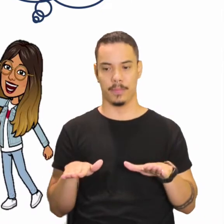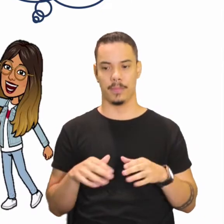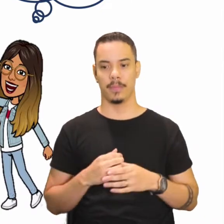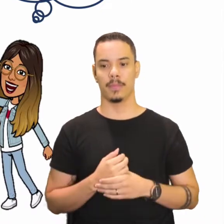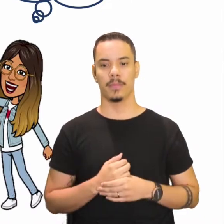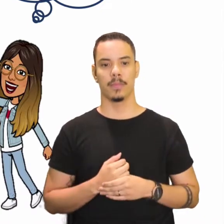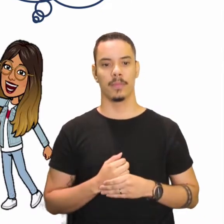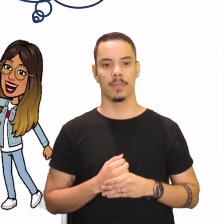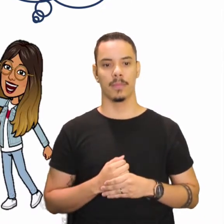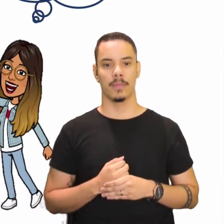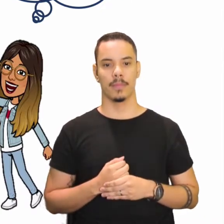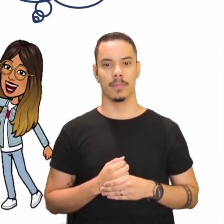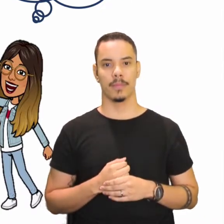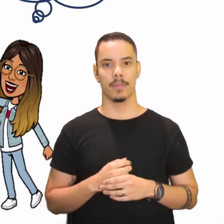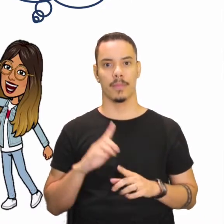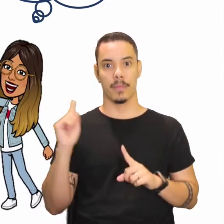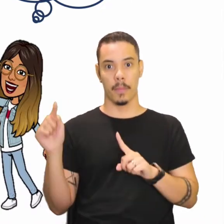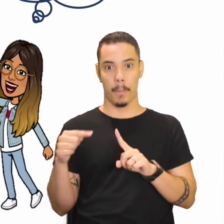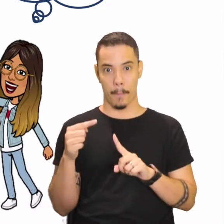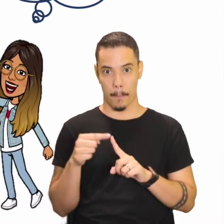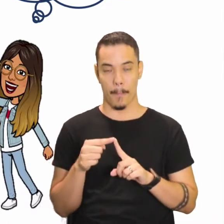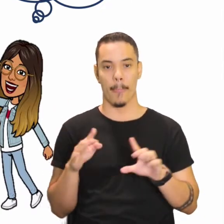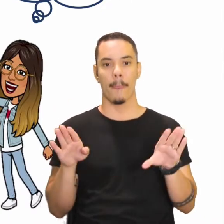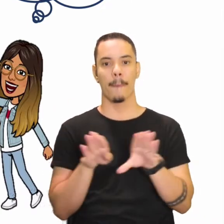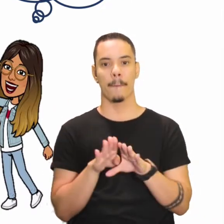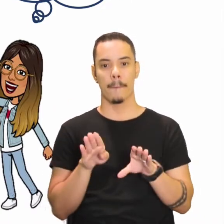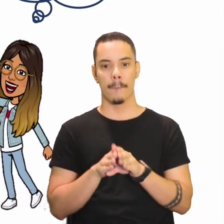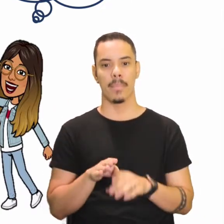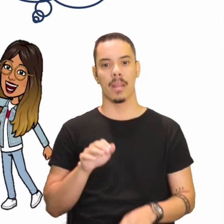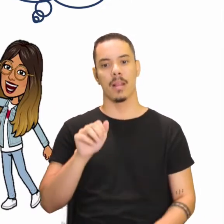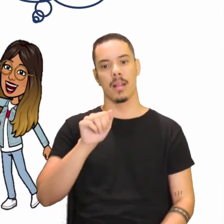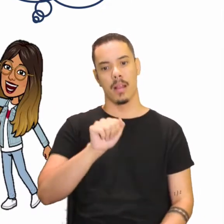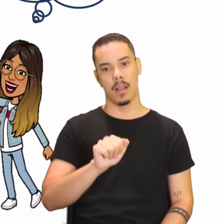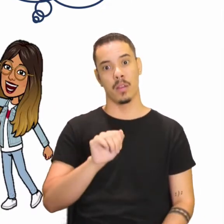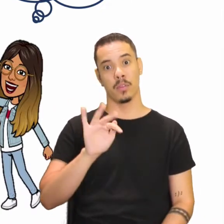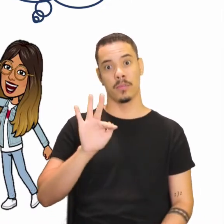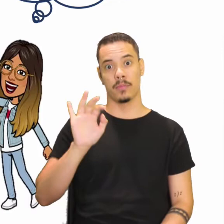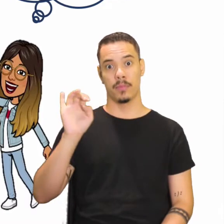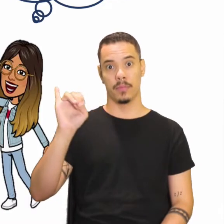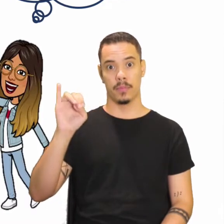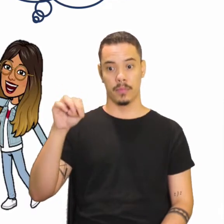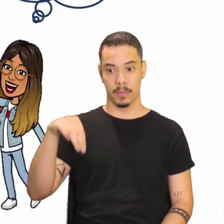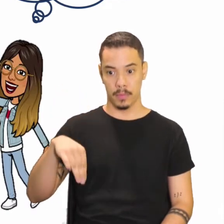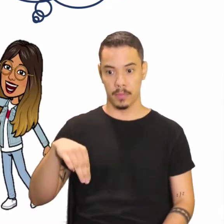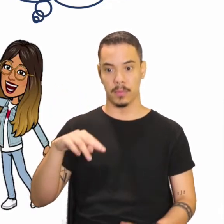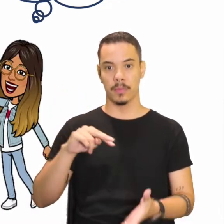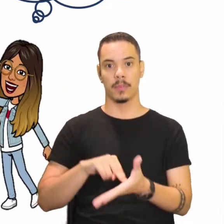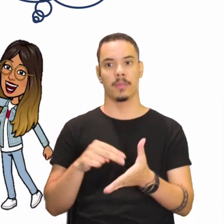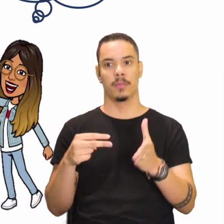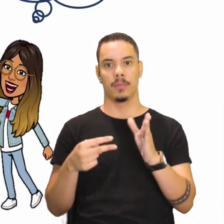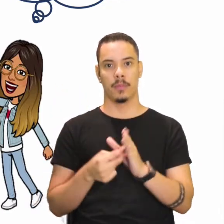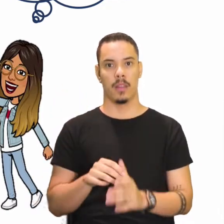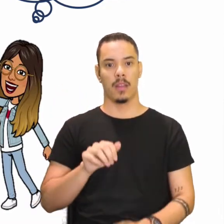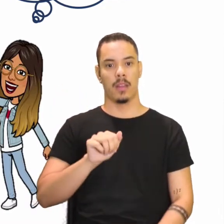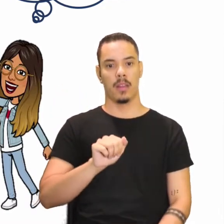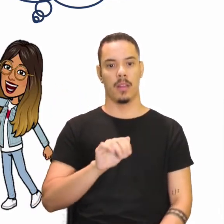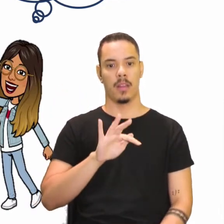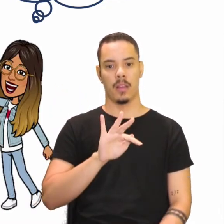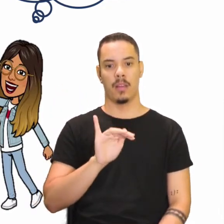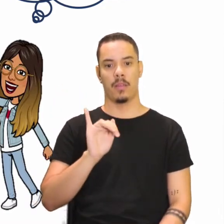né? Objetivo. E afim, que dá a ideia de afinidade,